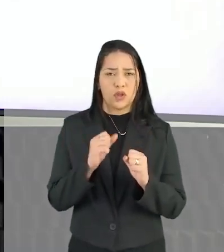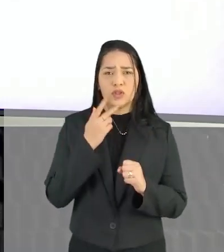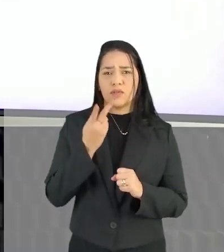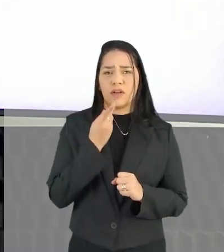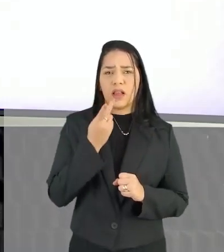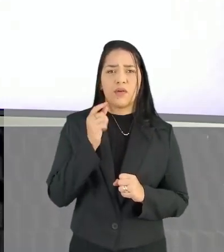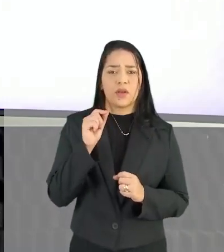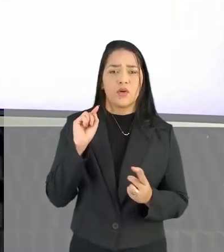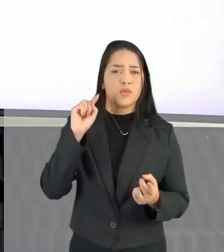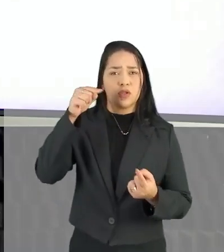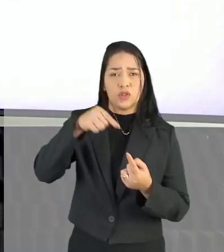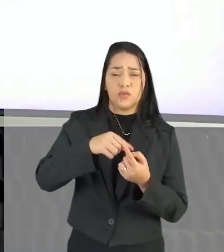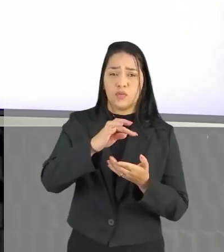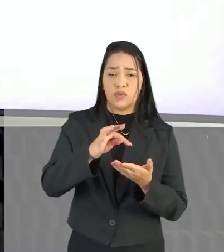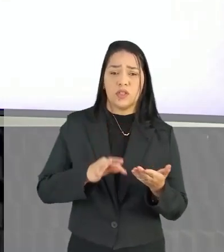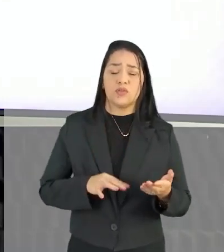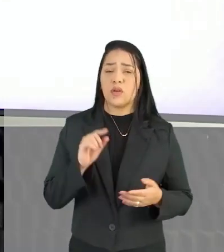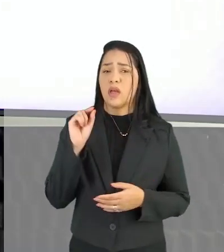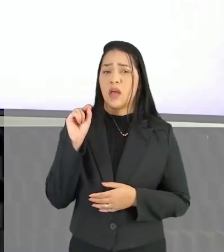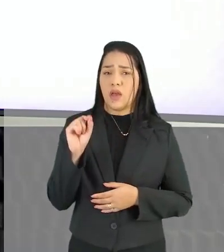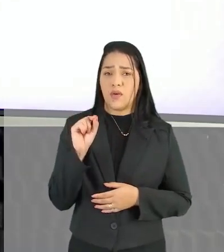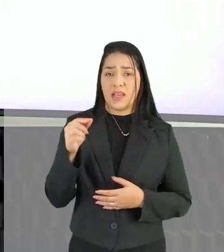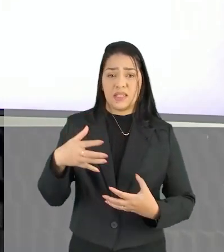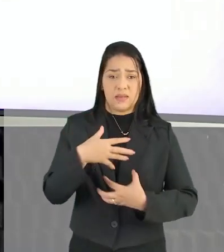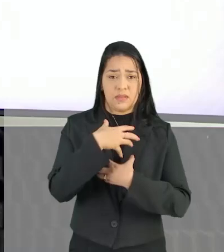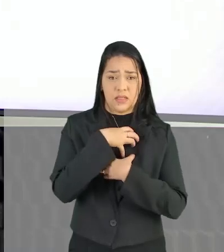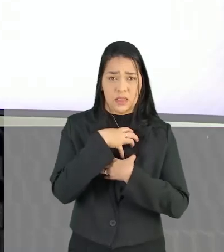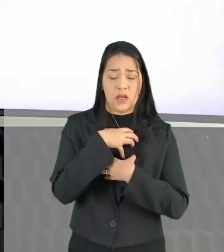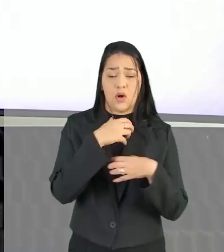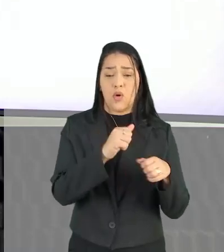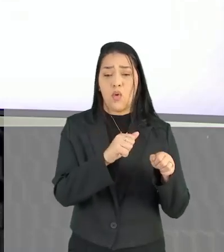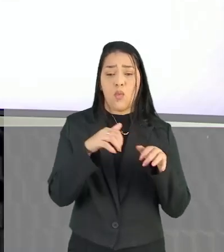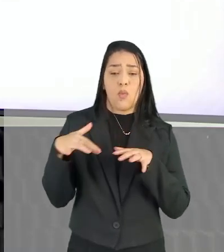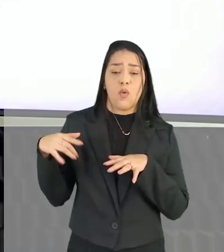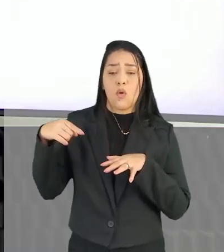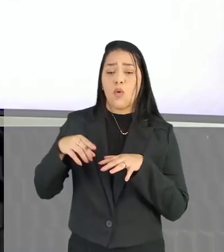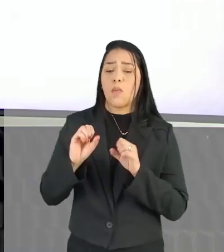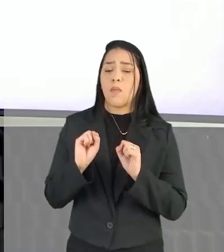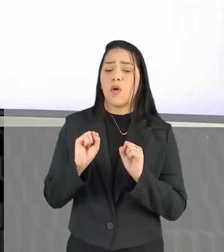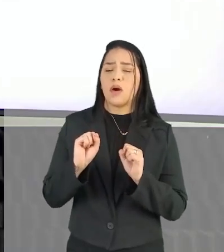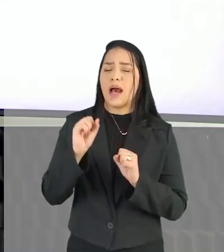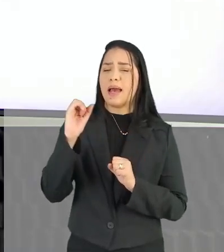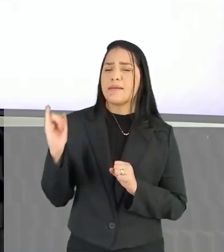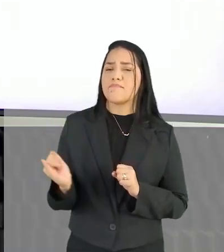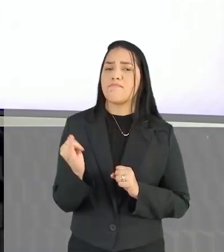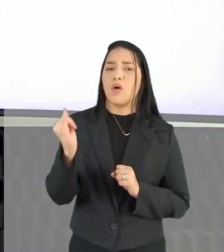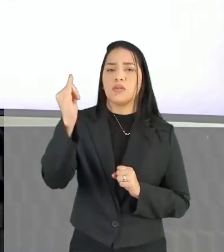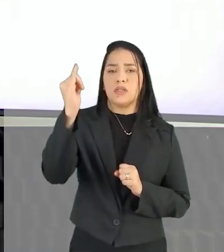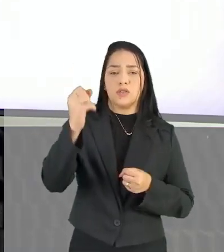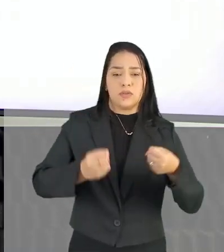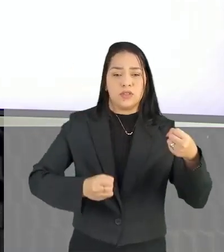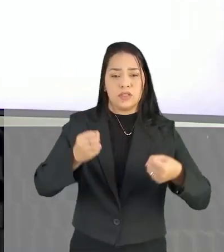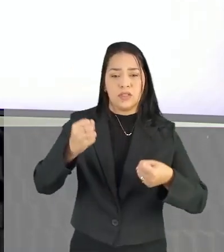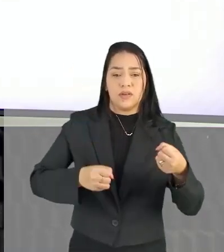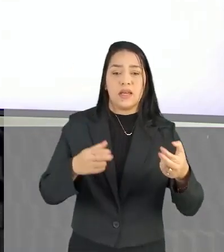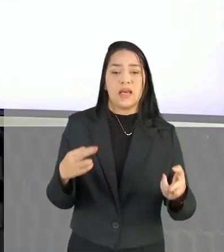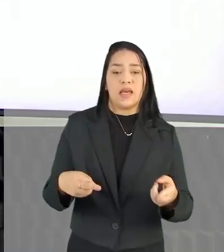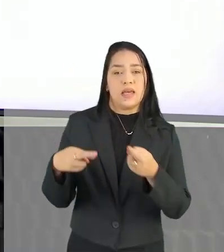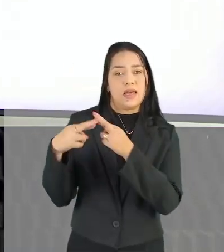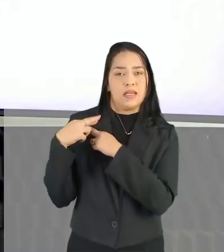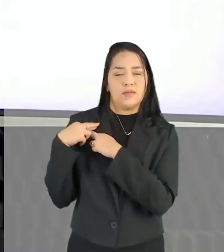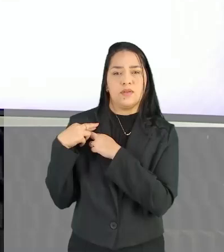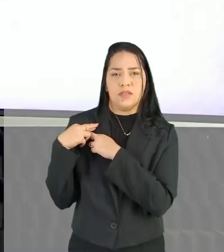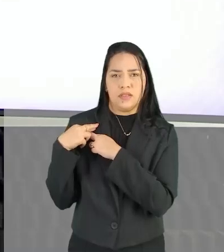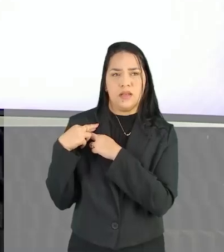que o objetivo do texto é o quê? Sensibilizar o público para a importância de uma direção